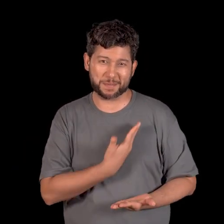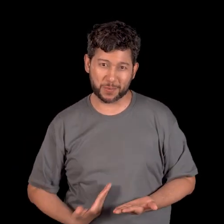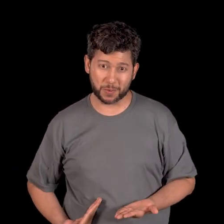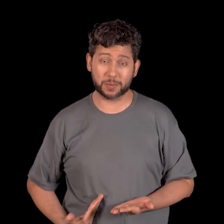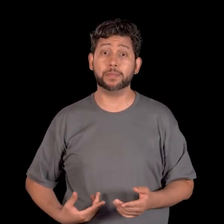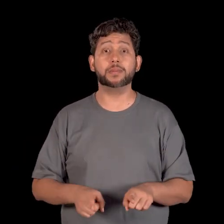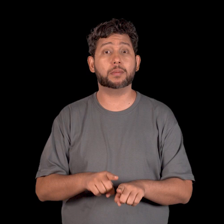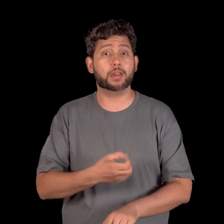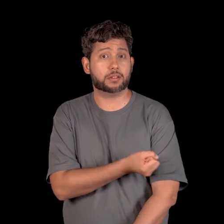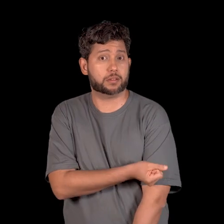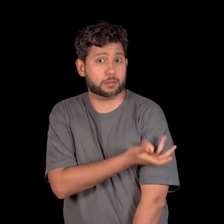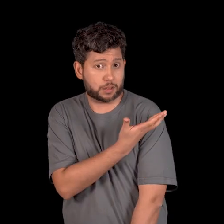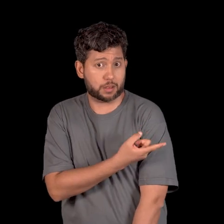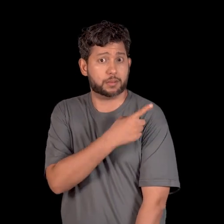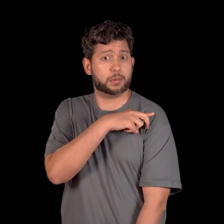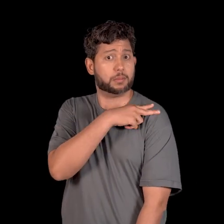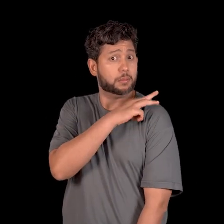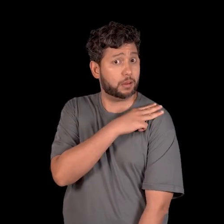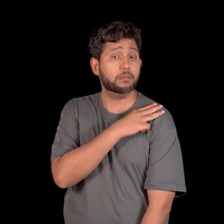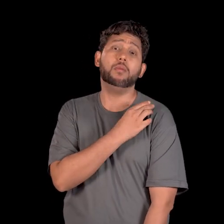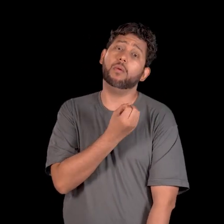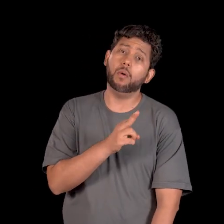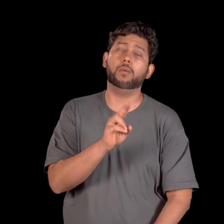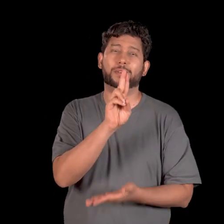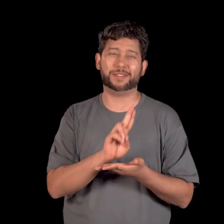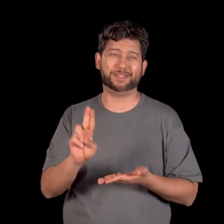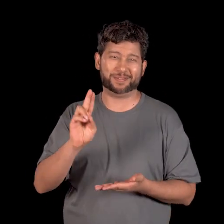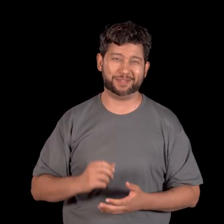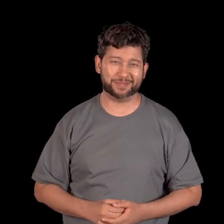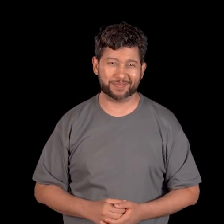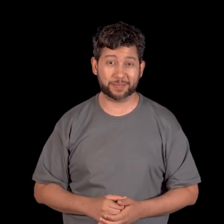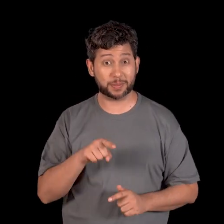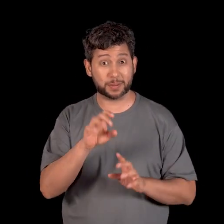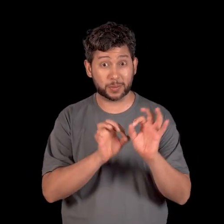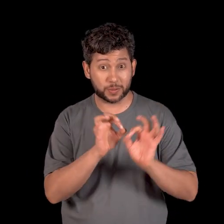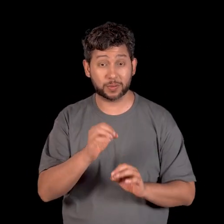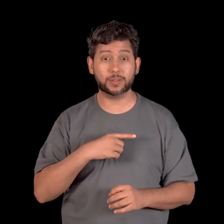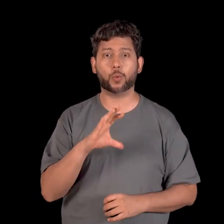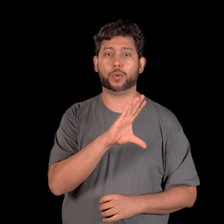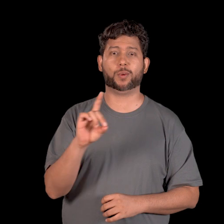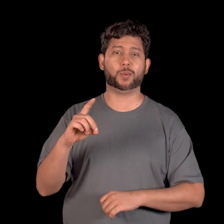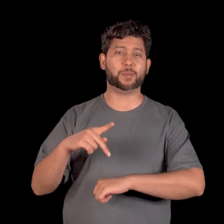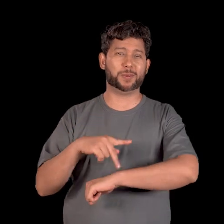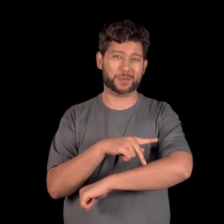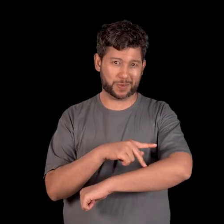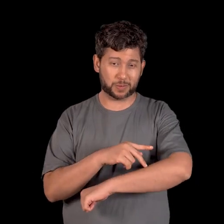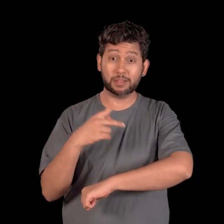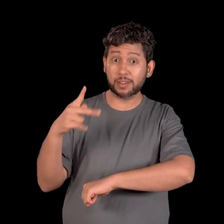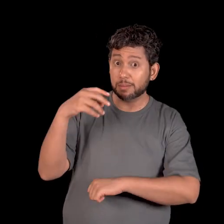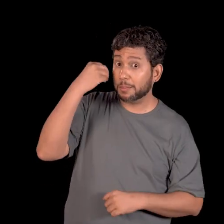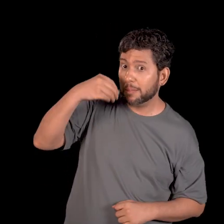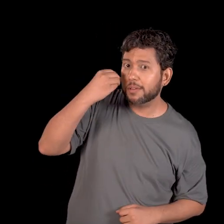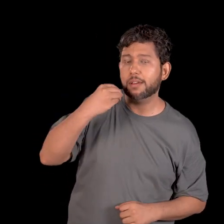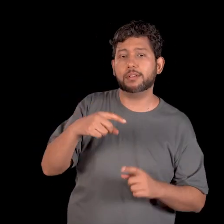passando informações preciosas aos alunos do ensino fundamental, médio e universidades. O projeto conta com um